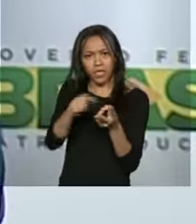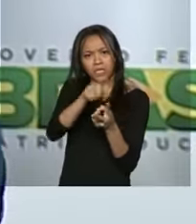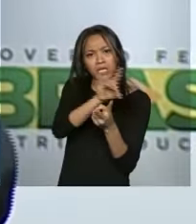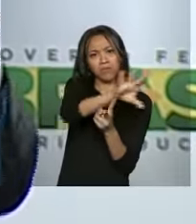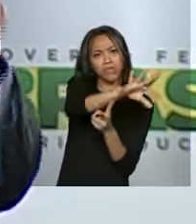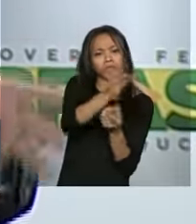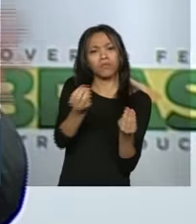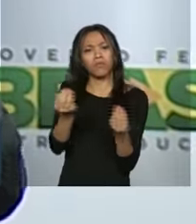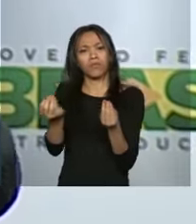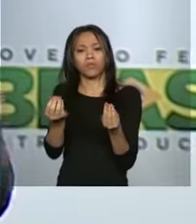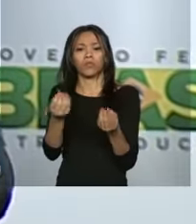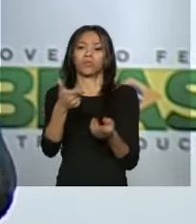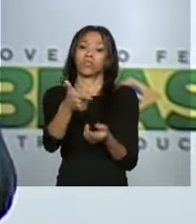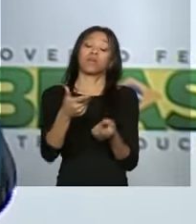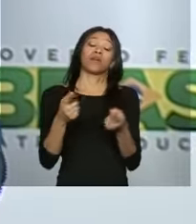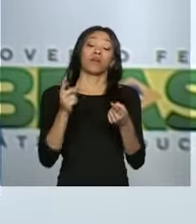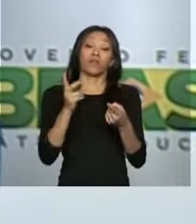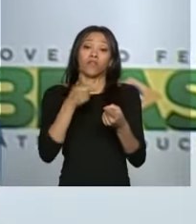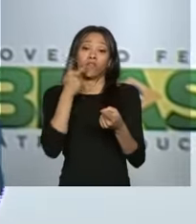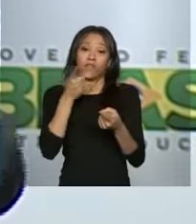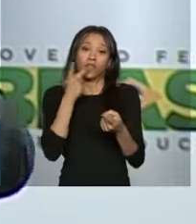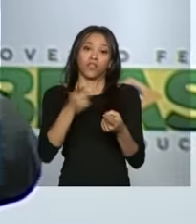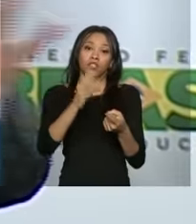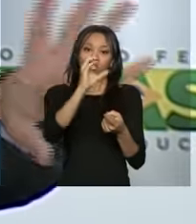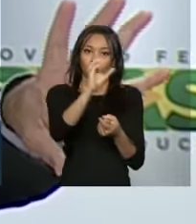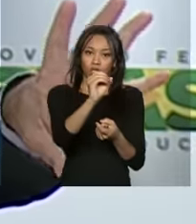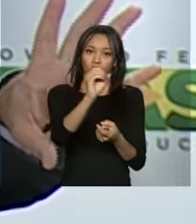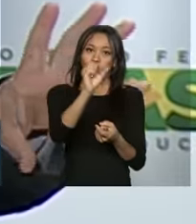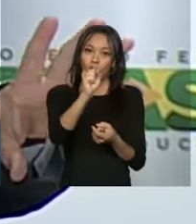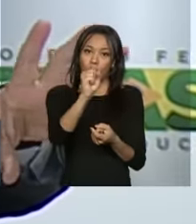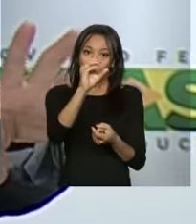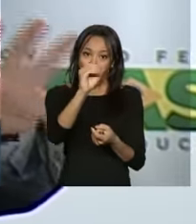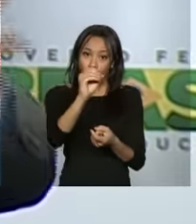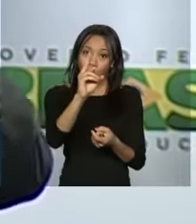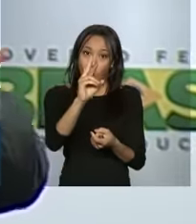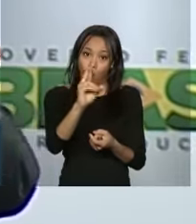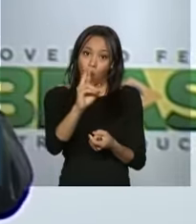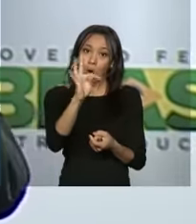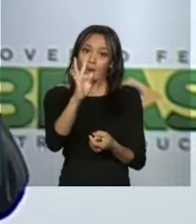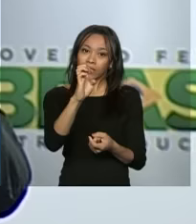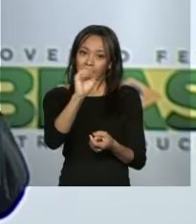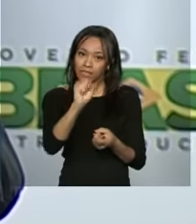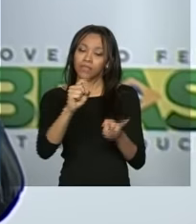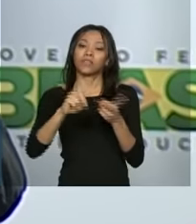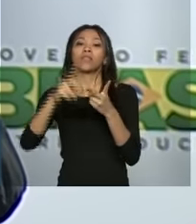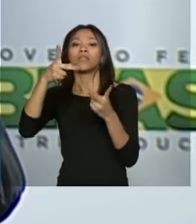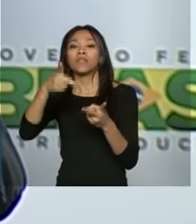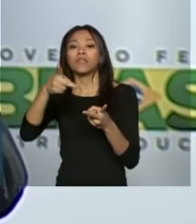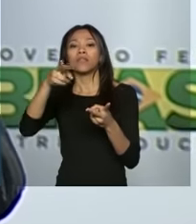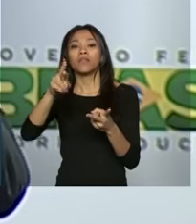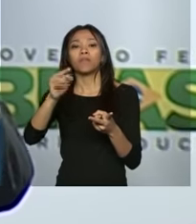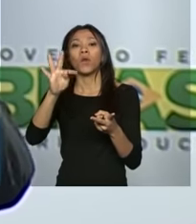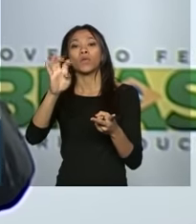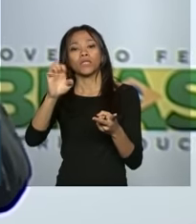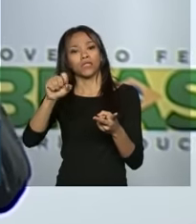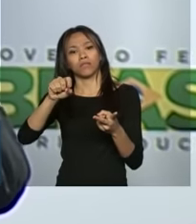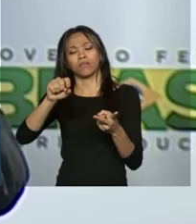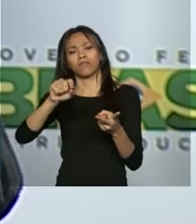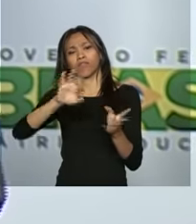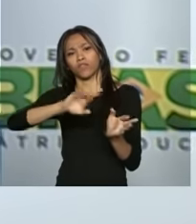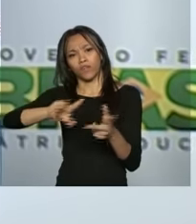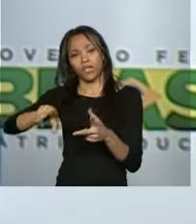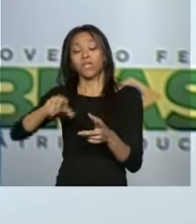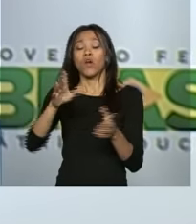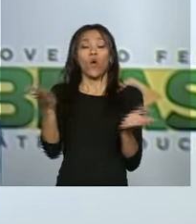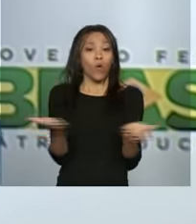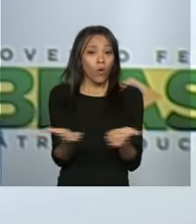a ver com a própria órteses próteses e materiais especiais nós estamos falando de coisas diferentes só que internacionalmente não tá se utilizando mais o PME